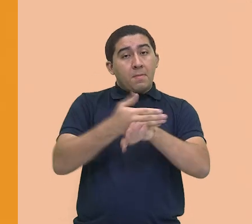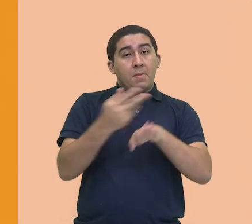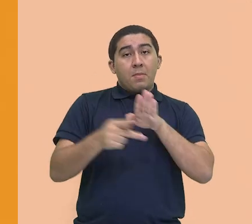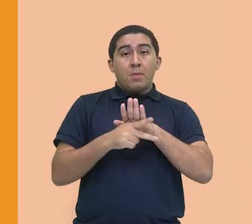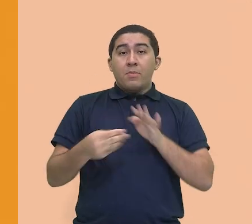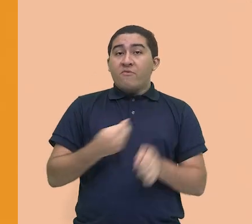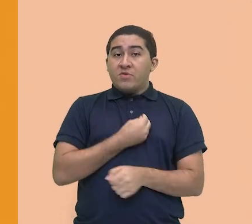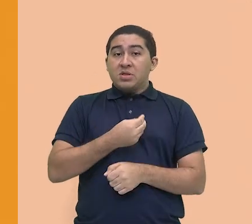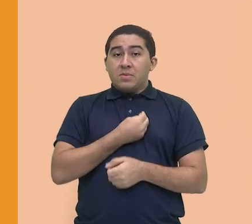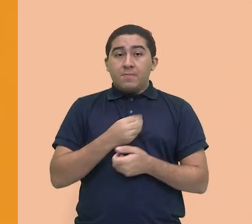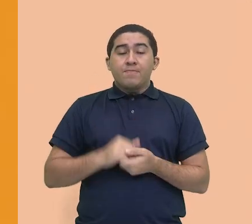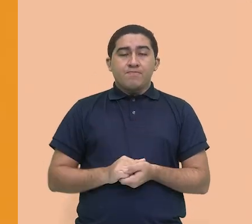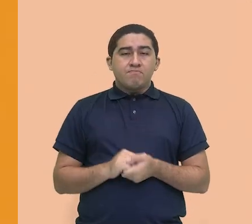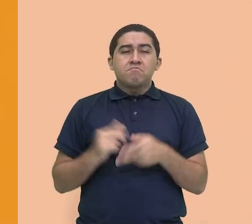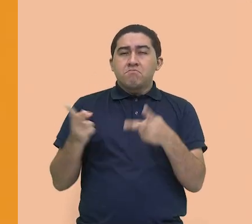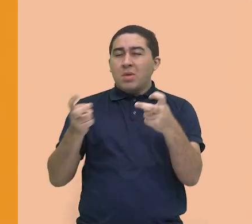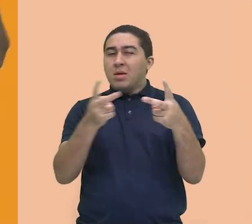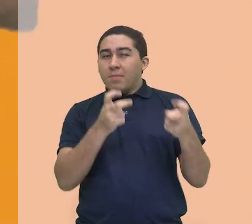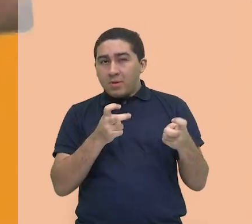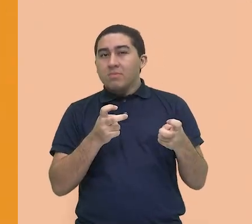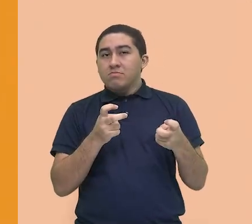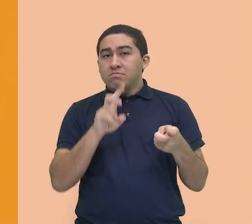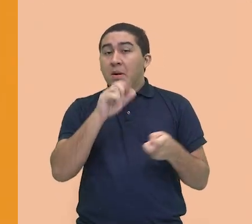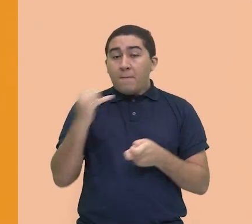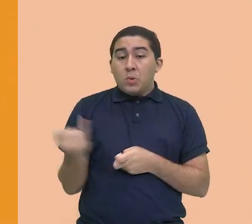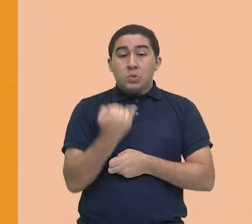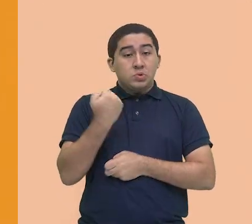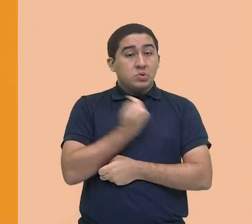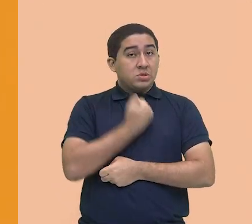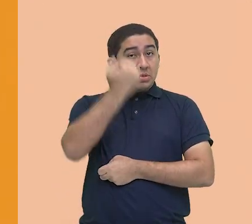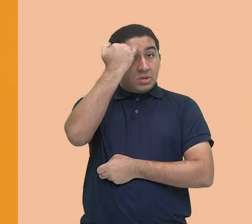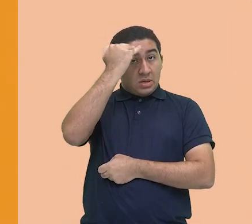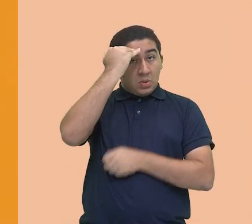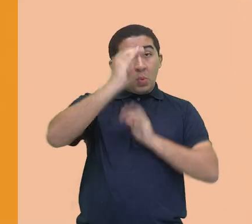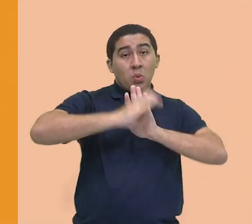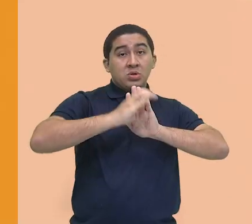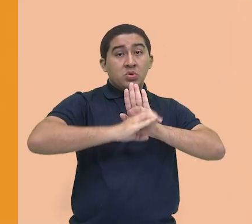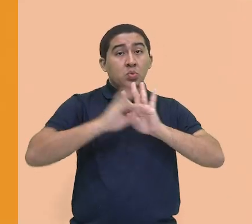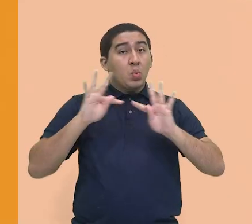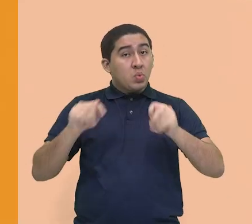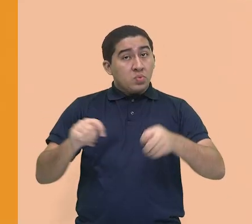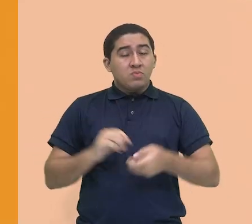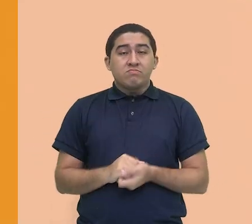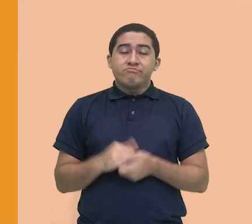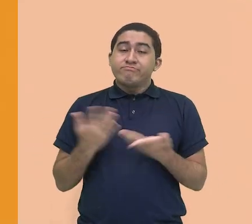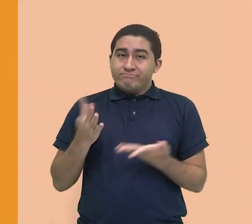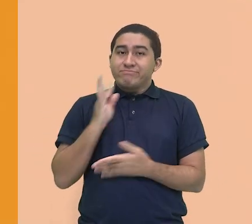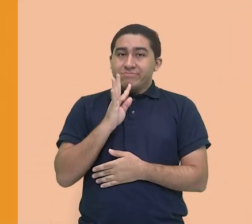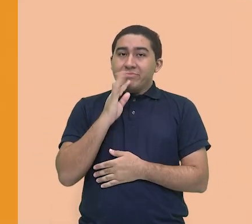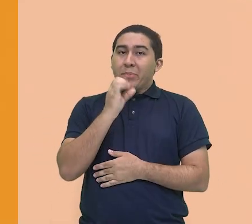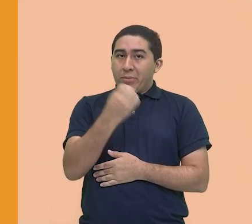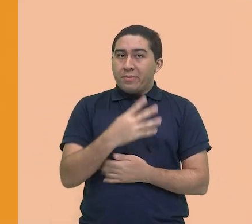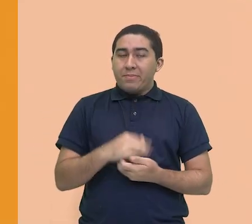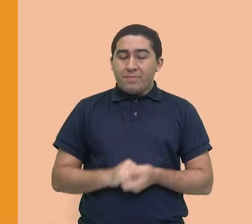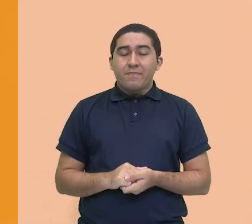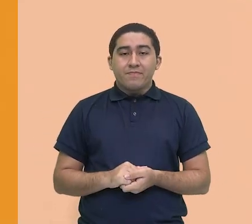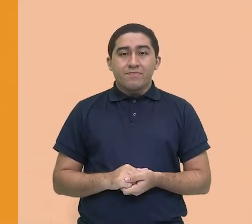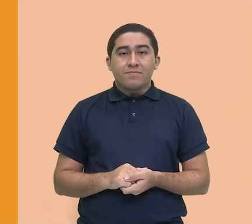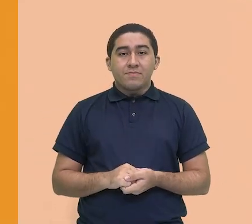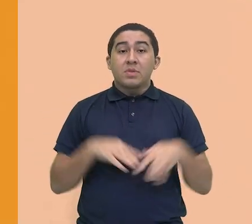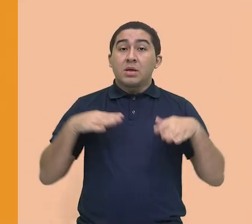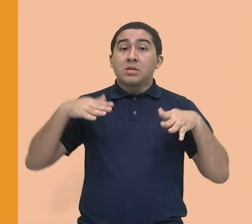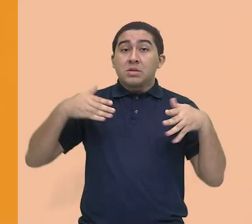vida. Viram como é importante a gente entender o conceito das coisas? Olha só que legal, né? Muito